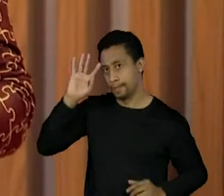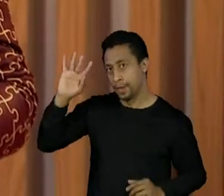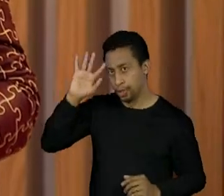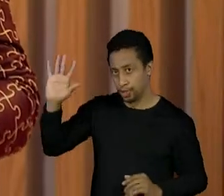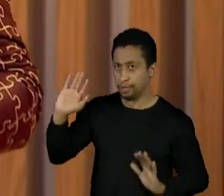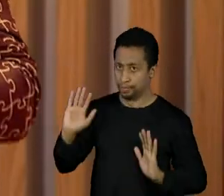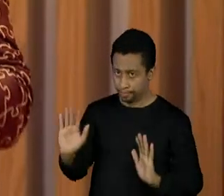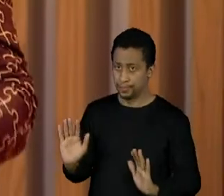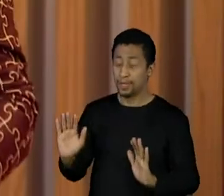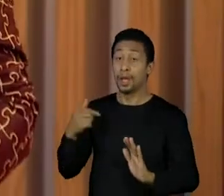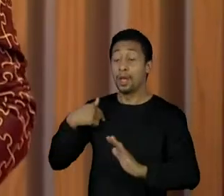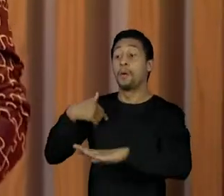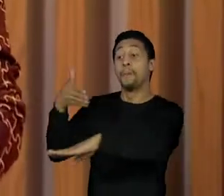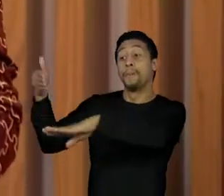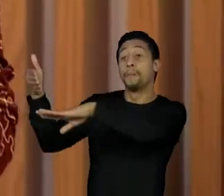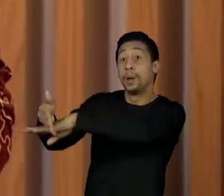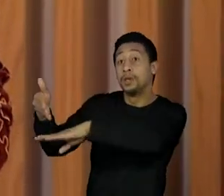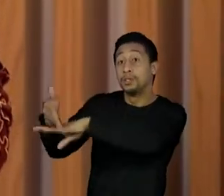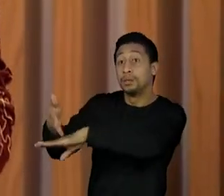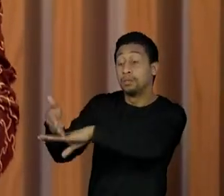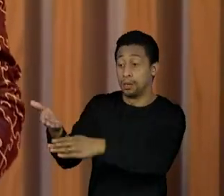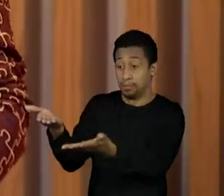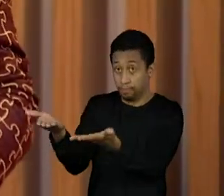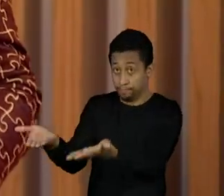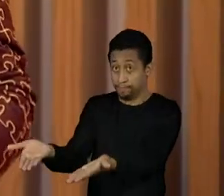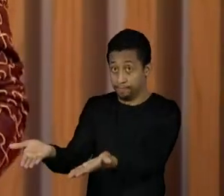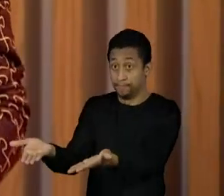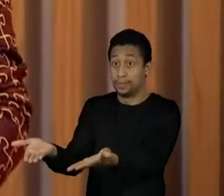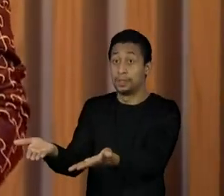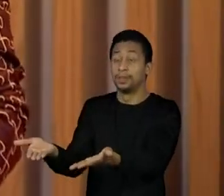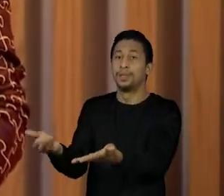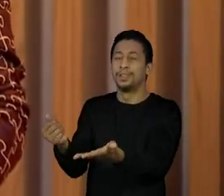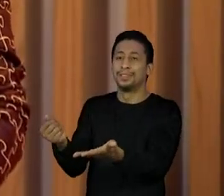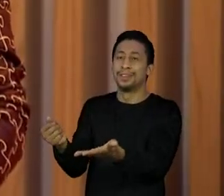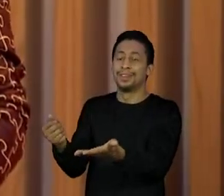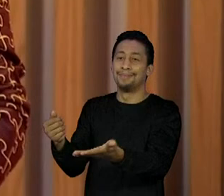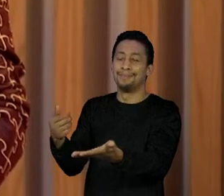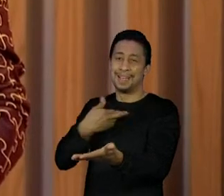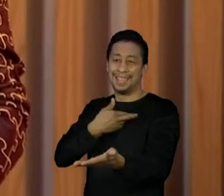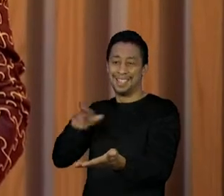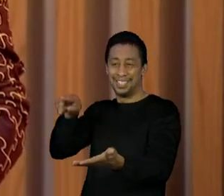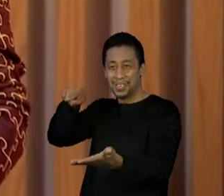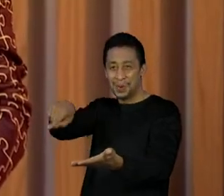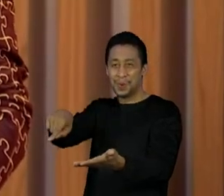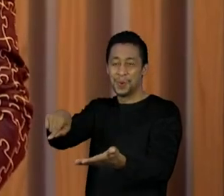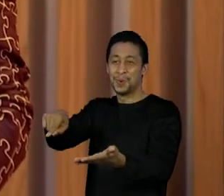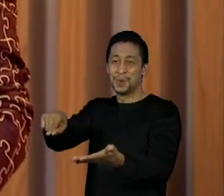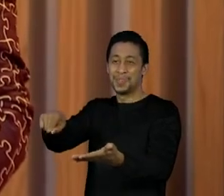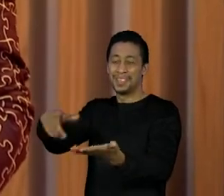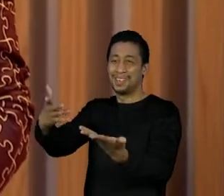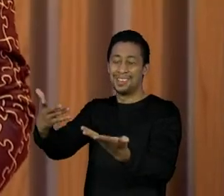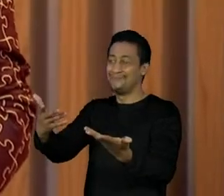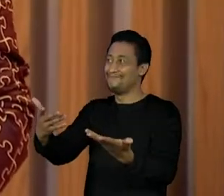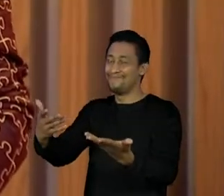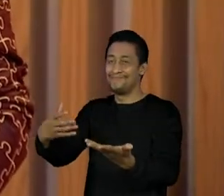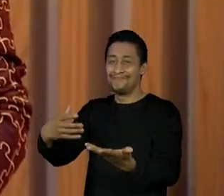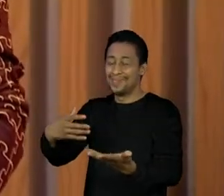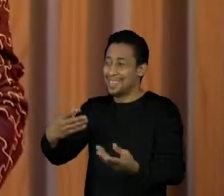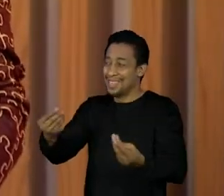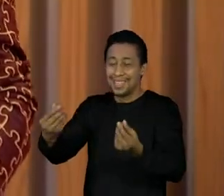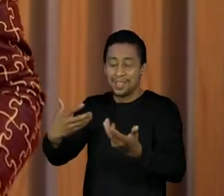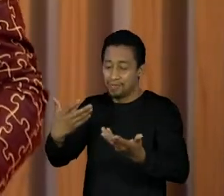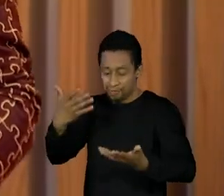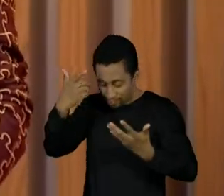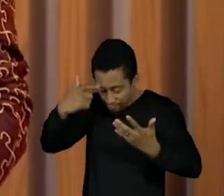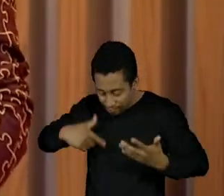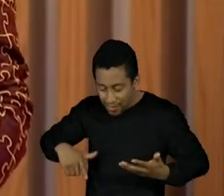sentido que eu participe, não é, de uma confissão religiosa que não me aceita, que me sataniza,